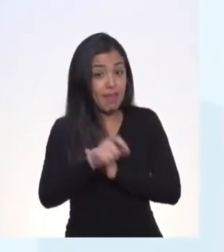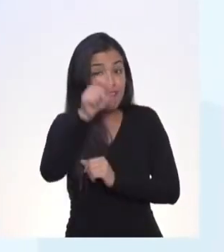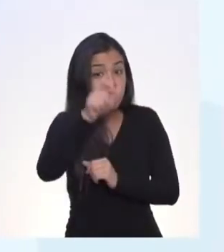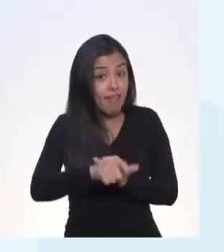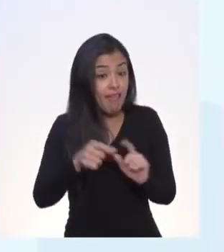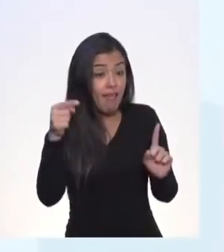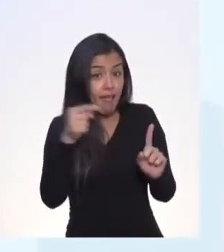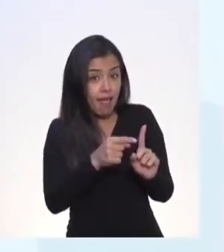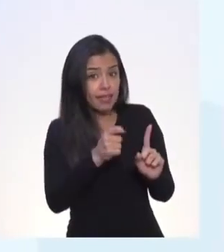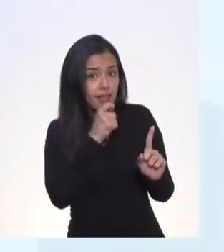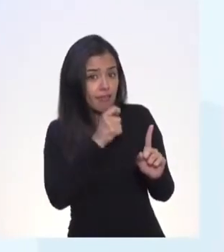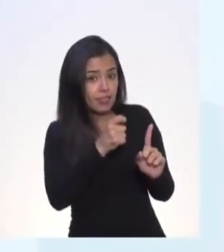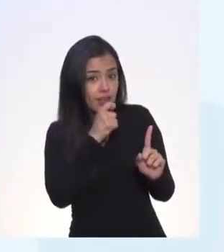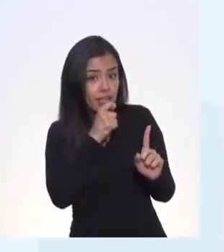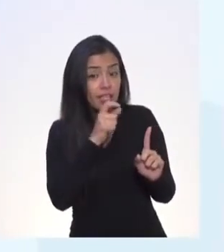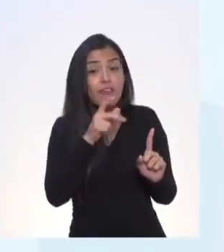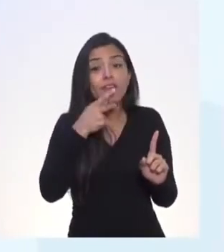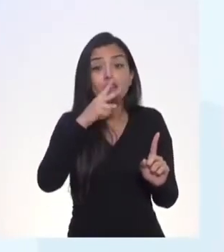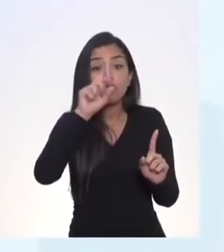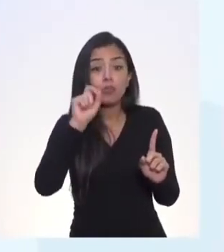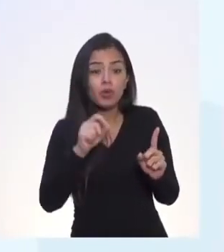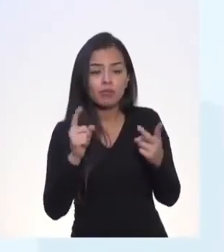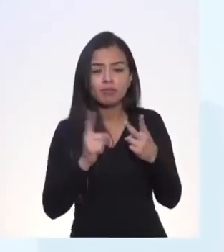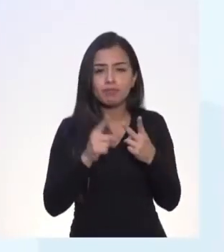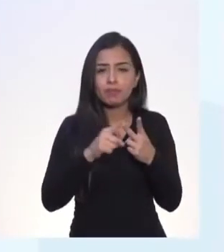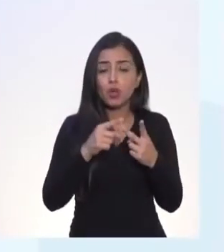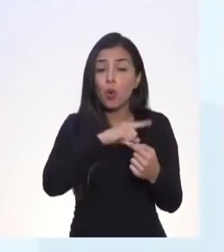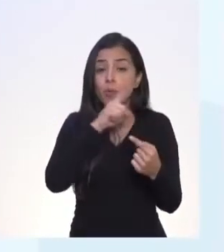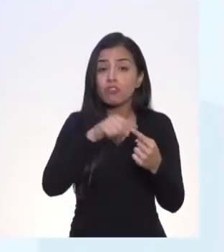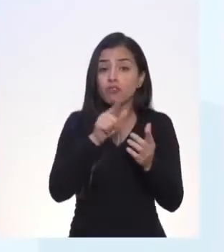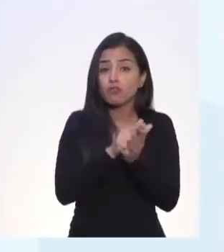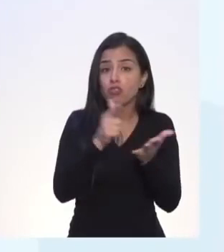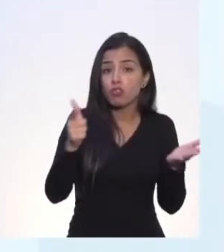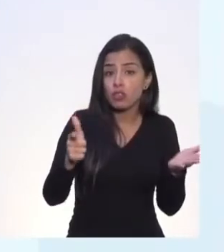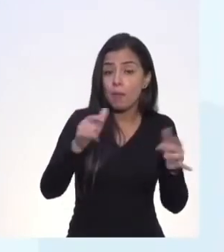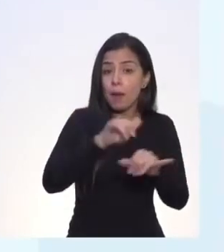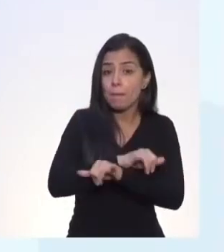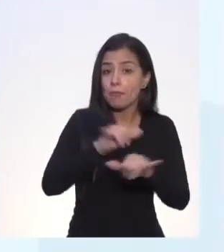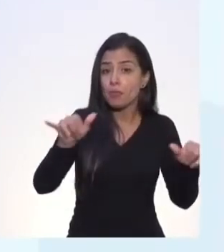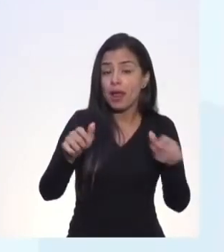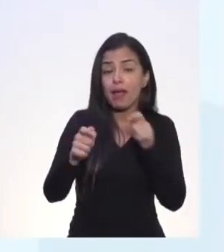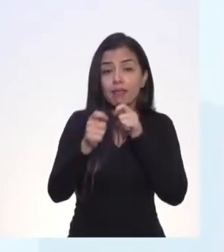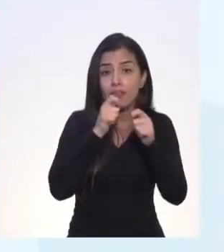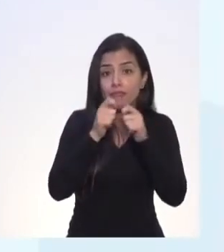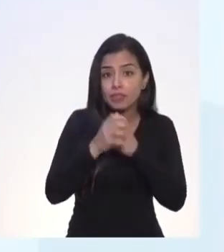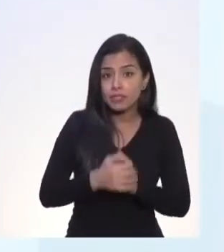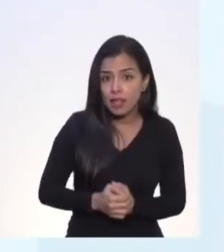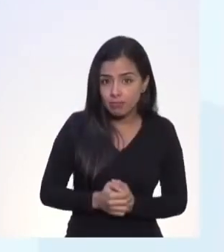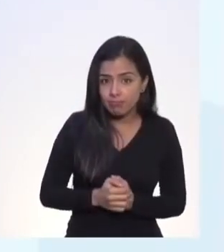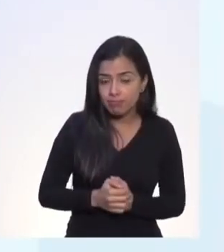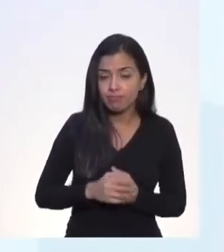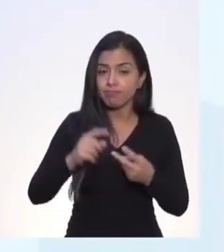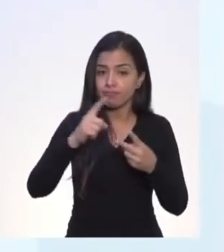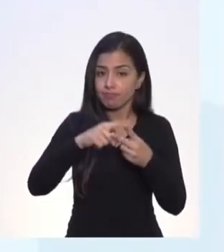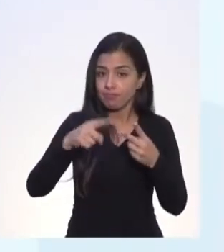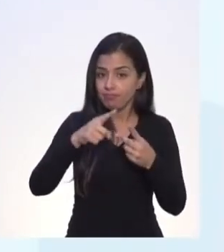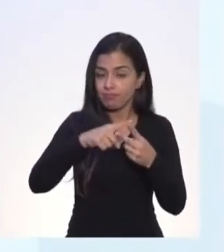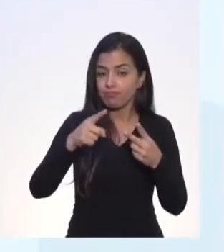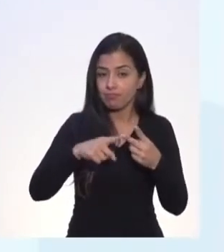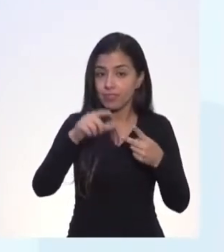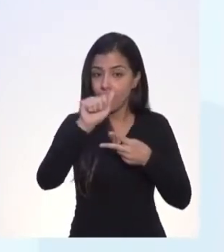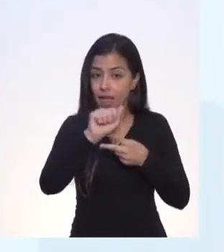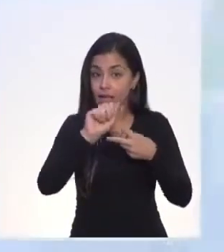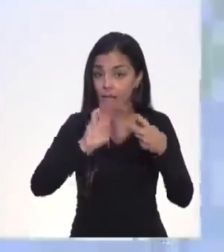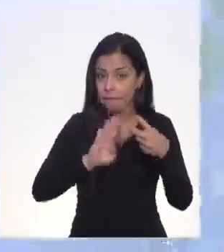Qual é o objetivo do jornal ao publicar essa entrevista? Então, como uma revisão, nós